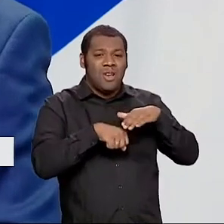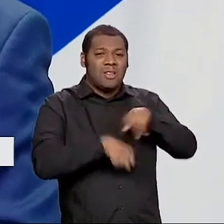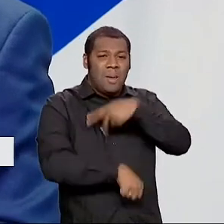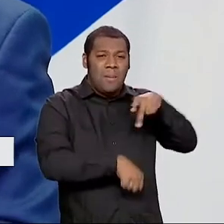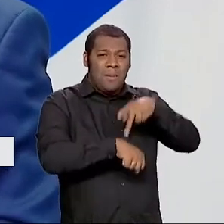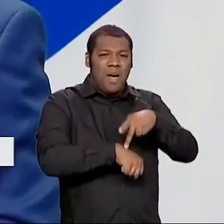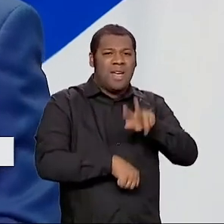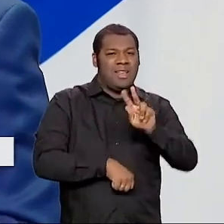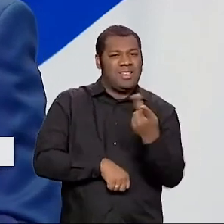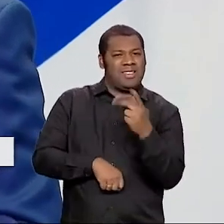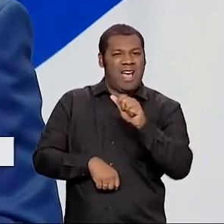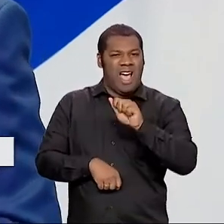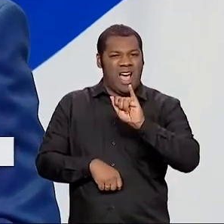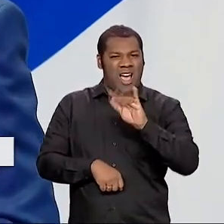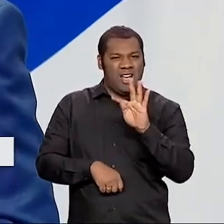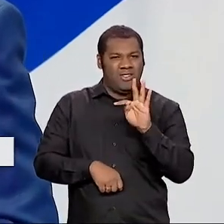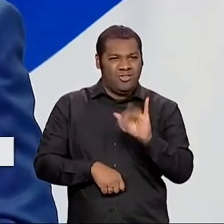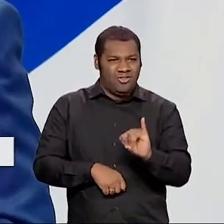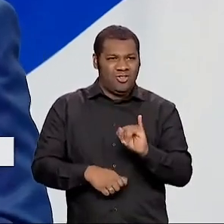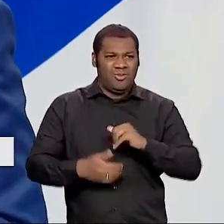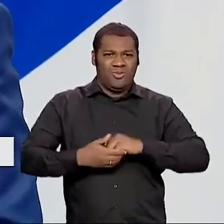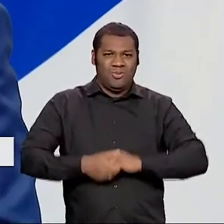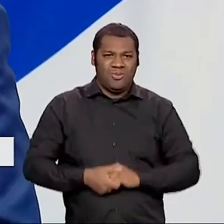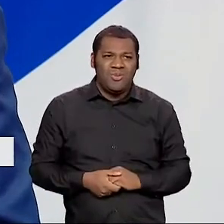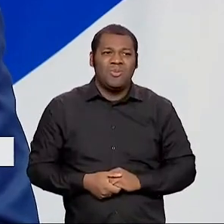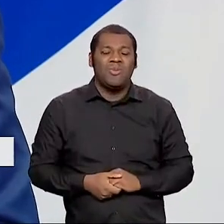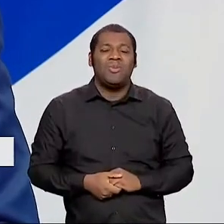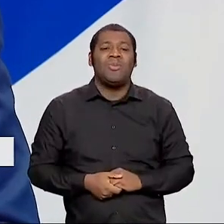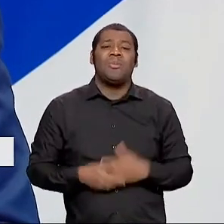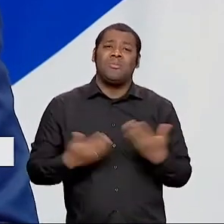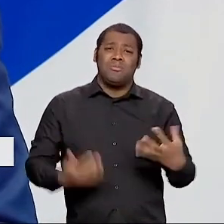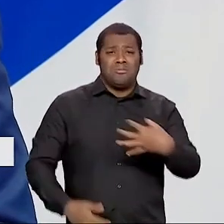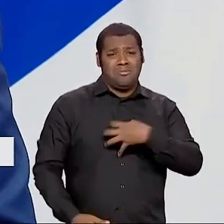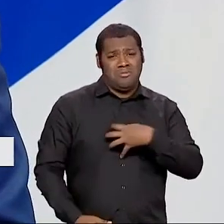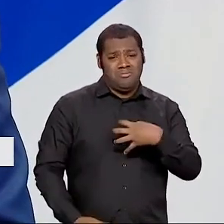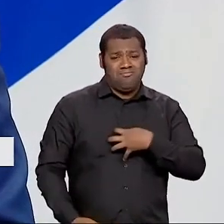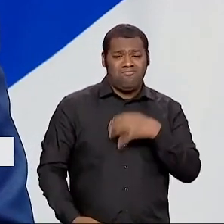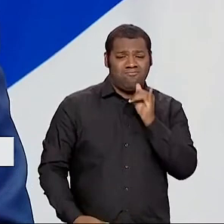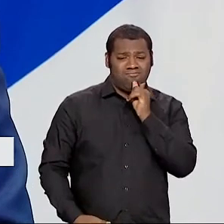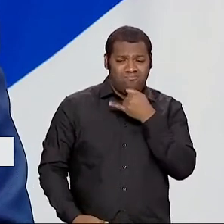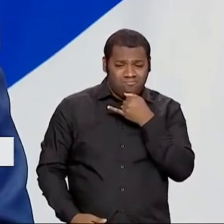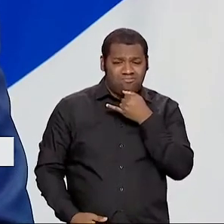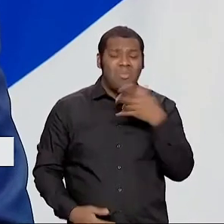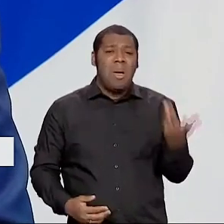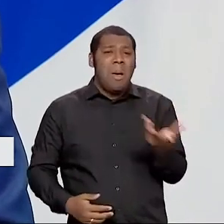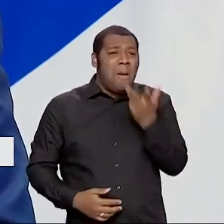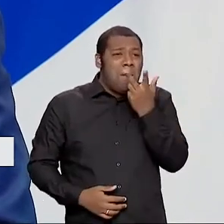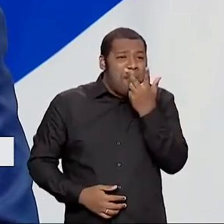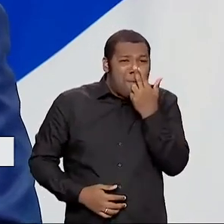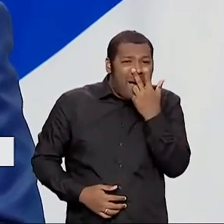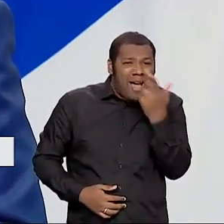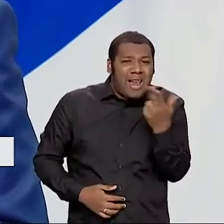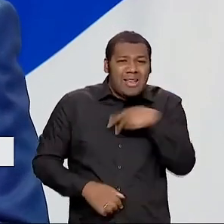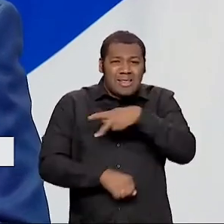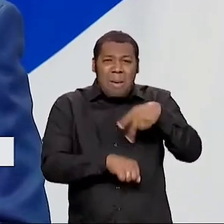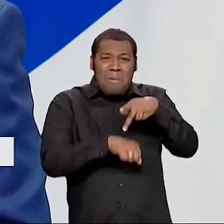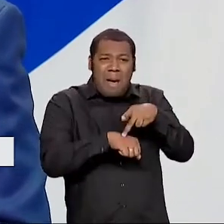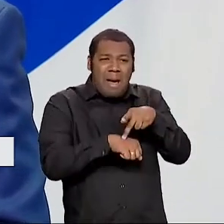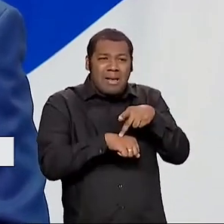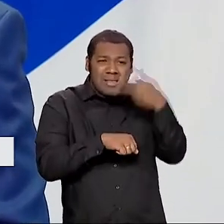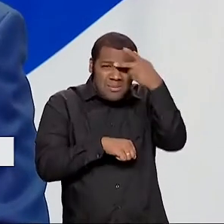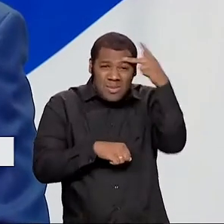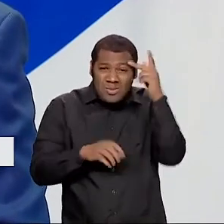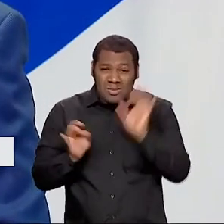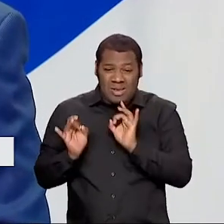Haiti, que é uma coisa mais triste, sabe, um país abandonado à própria sorte, um